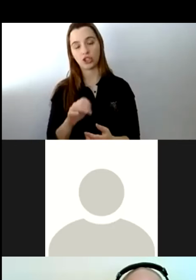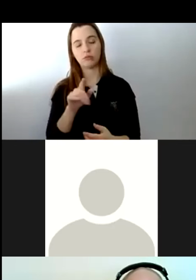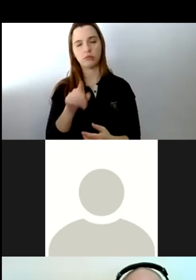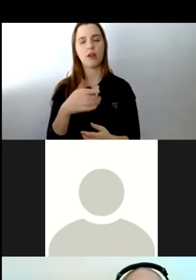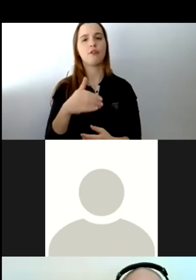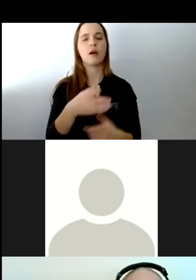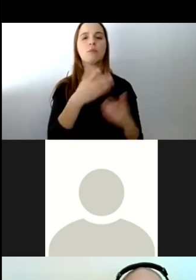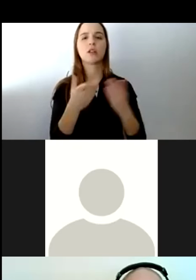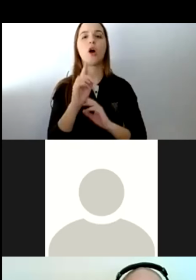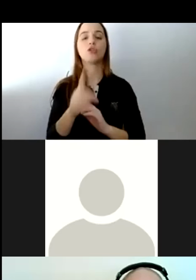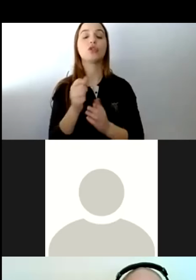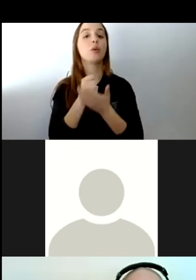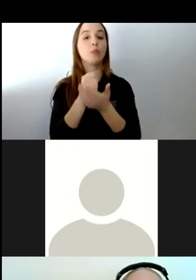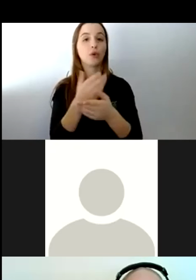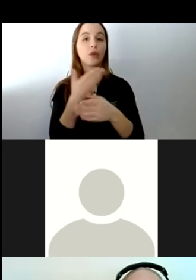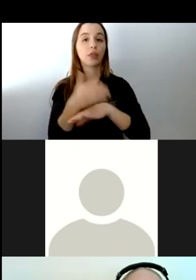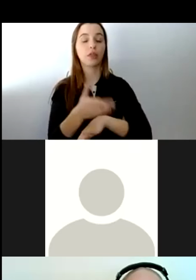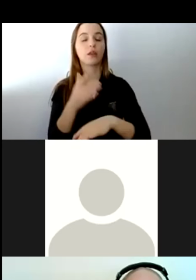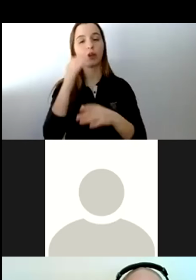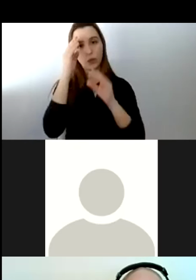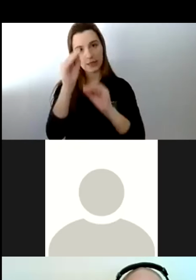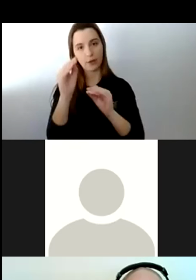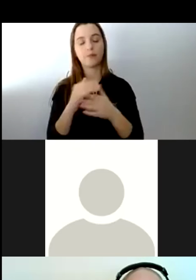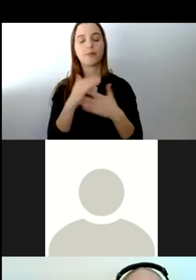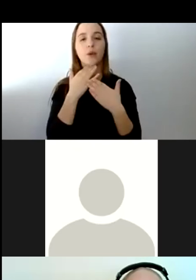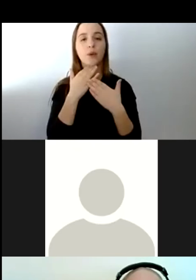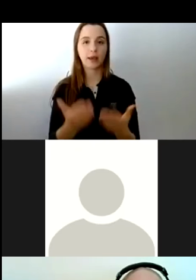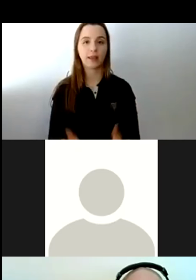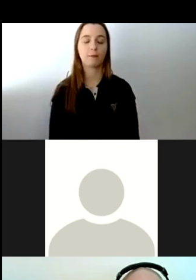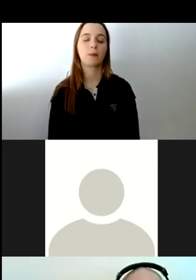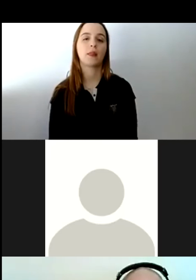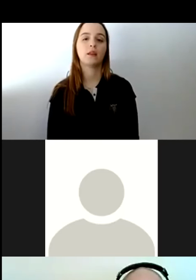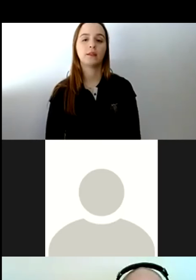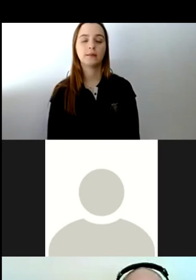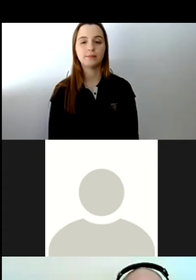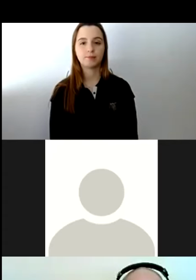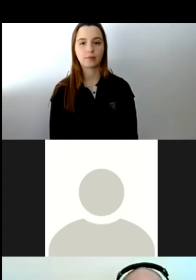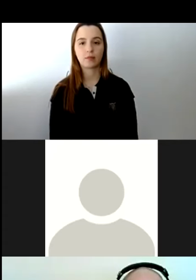os apoios de acesso à educação. Obrigada.